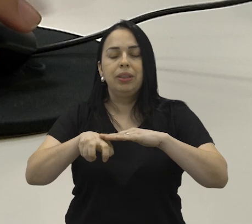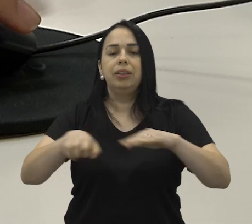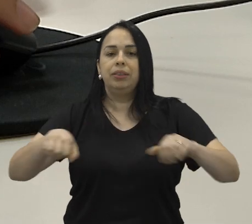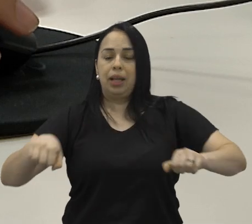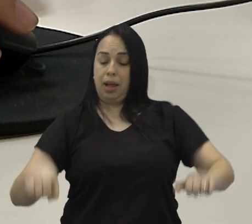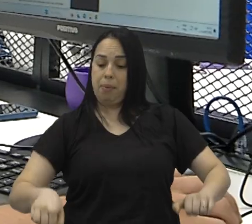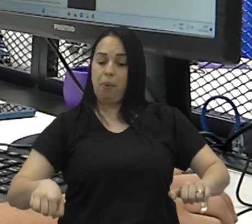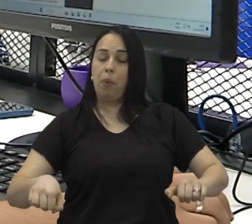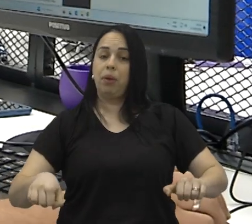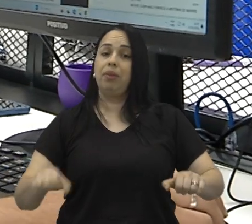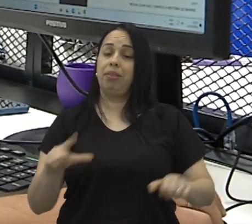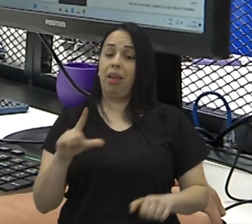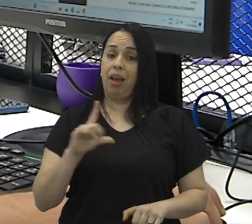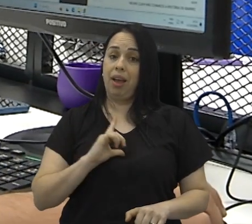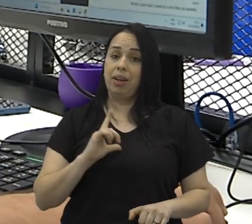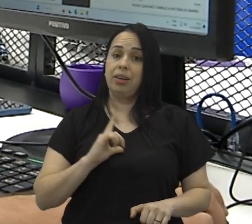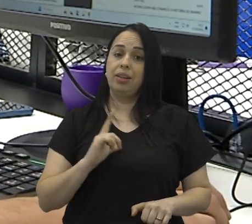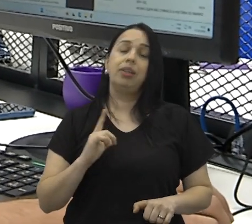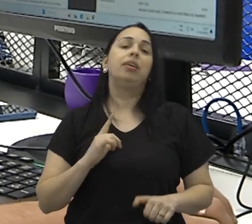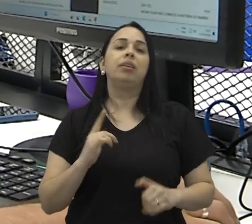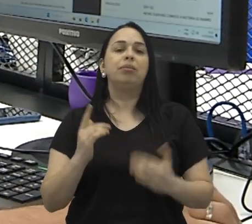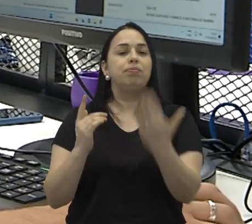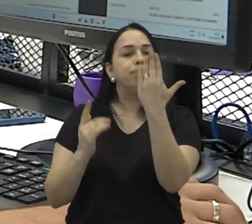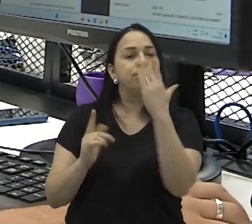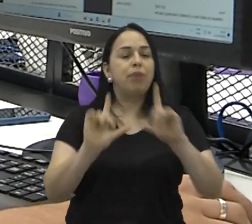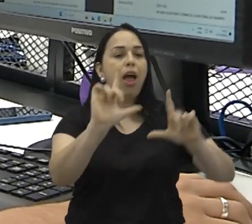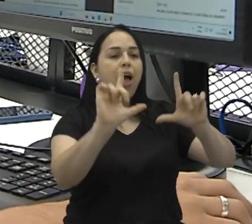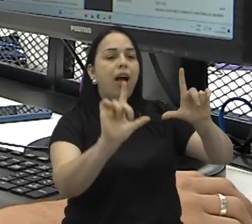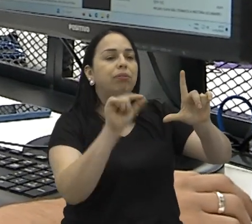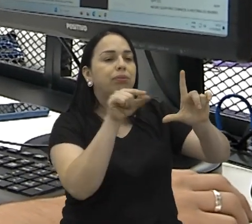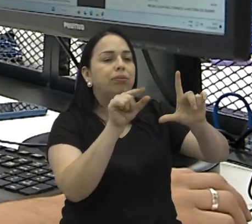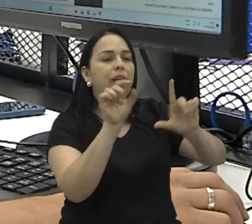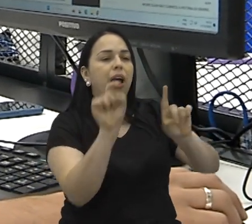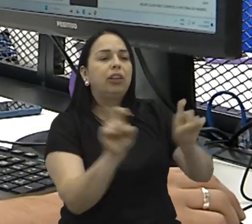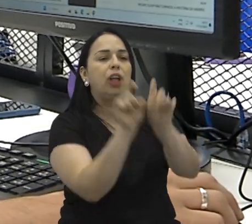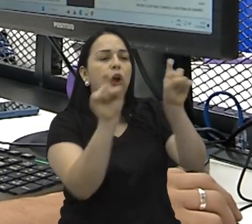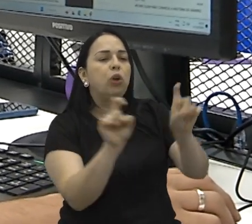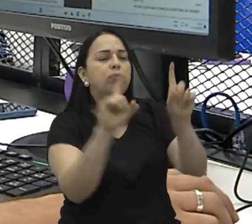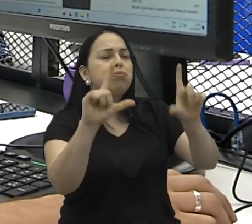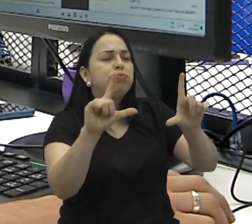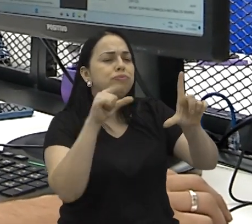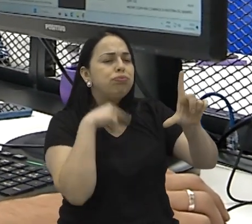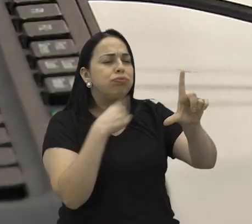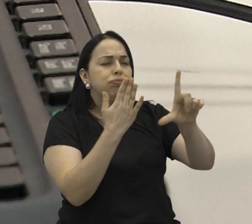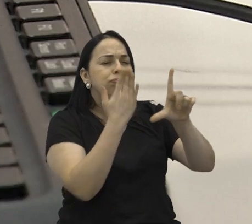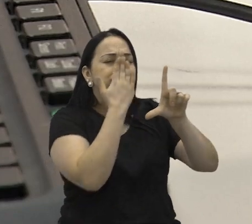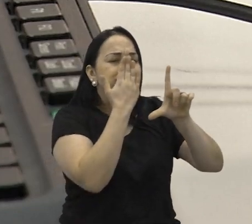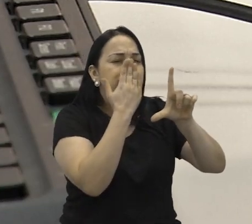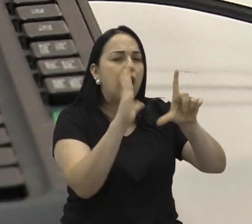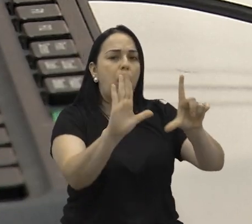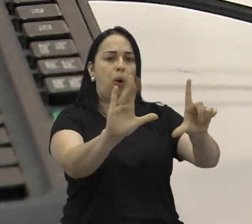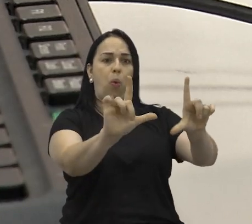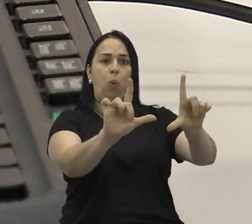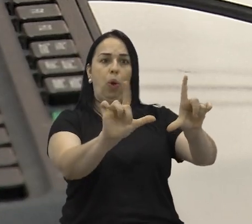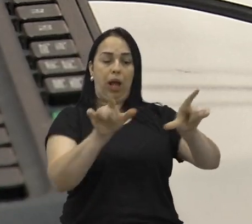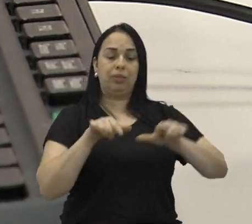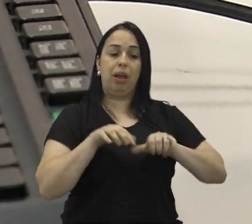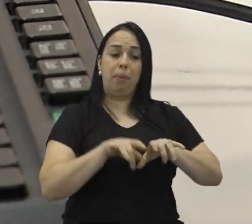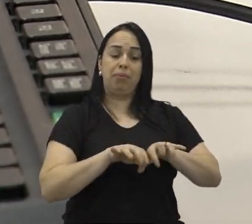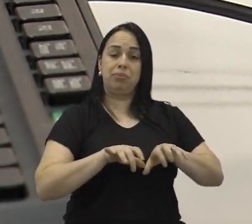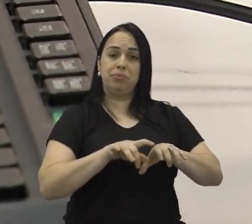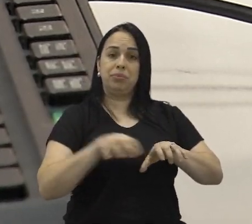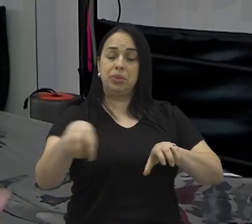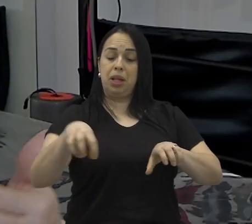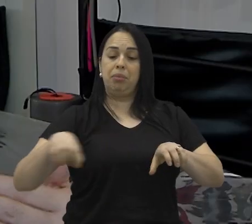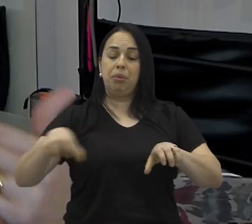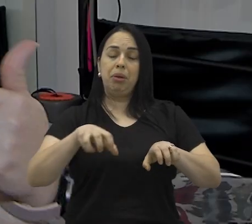dos braços, verificar a distância que você está em relação à tela do computador, ao teclado, o mouse. Então,